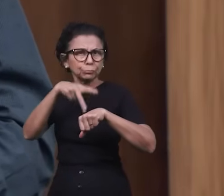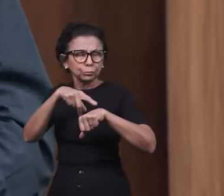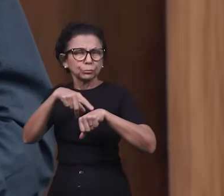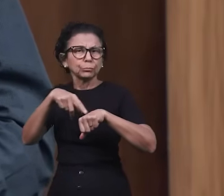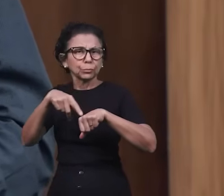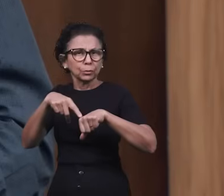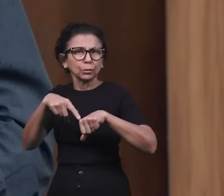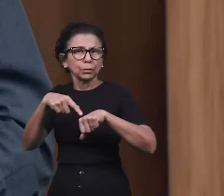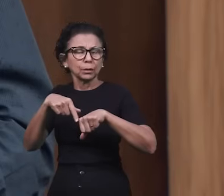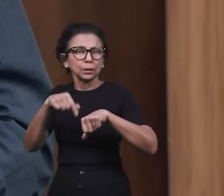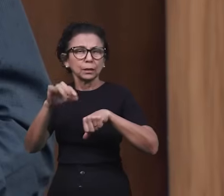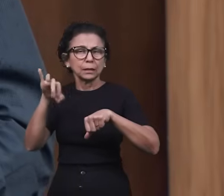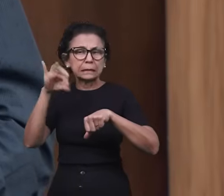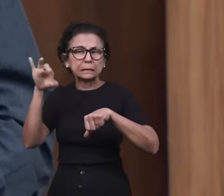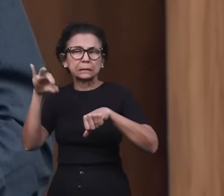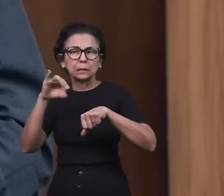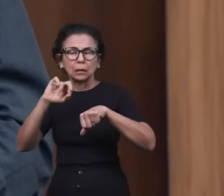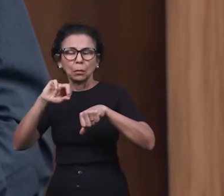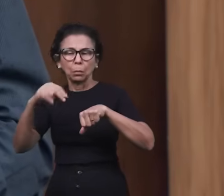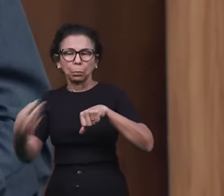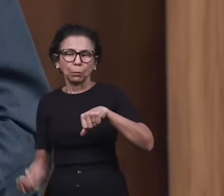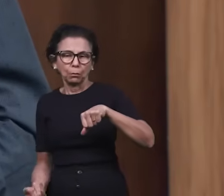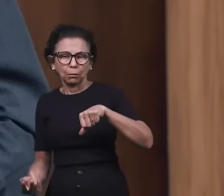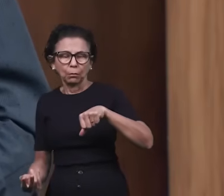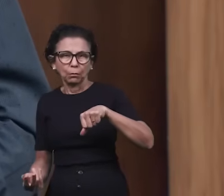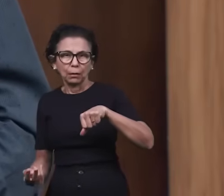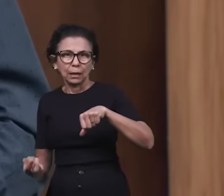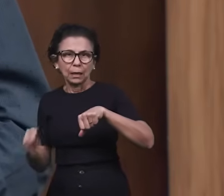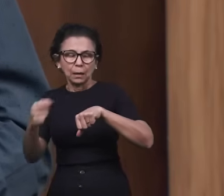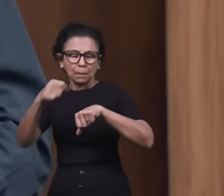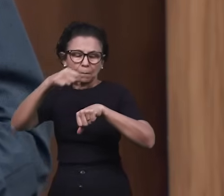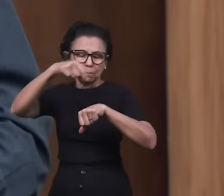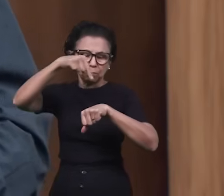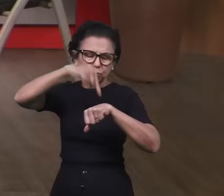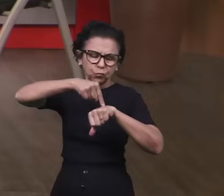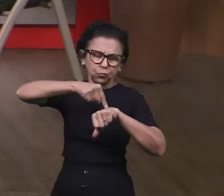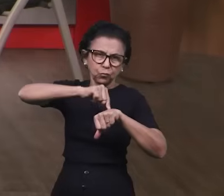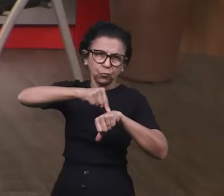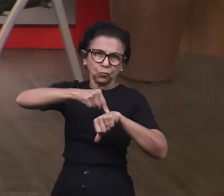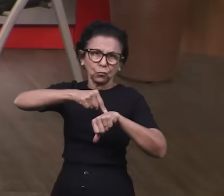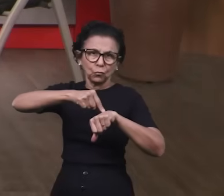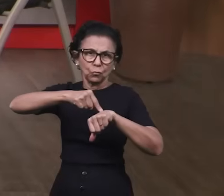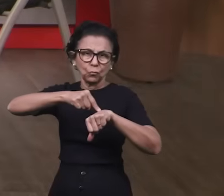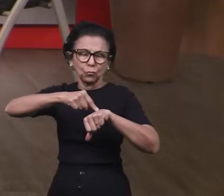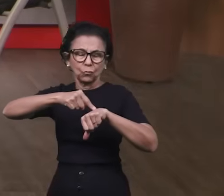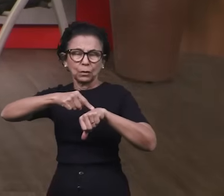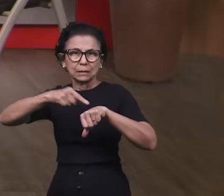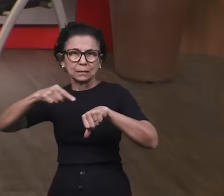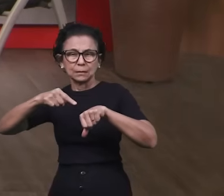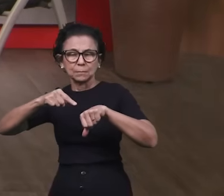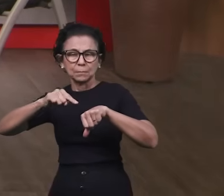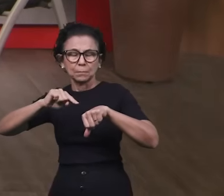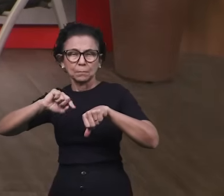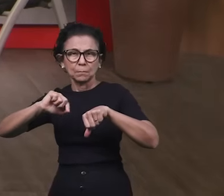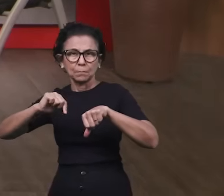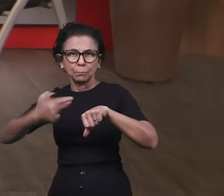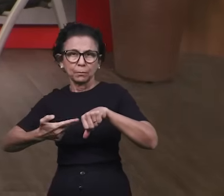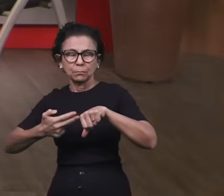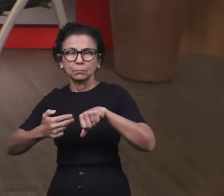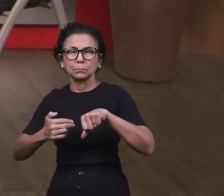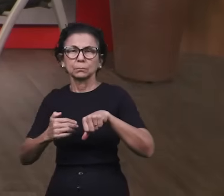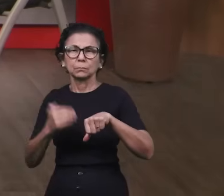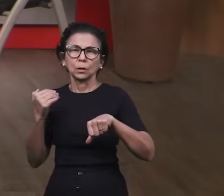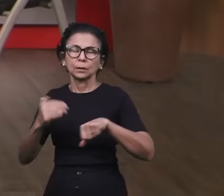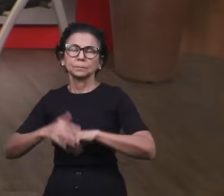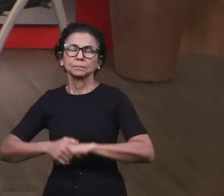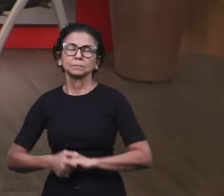5 etapas. 5 etapas, né? E ela vai viver quantos dias o total? De 40 a 43 dias,